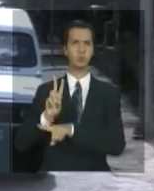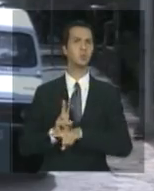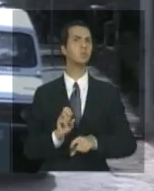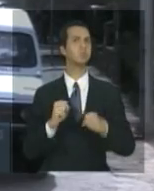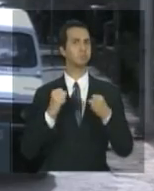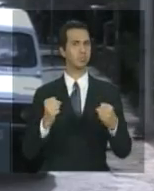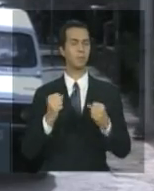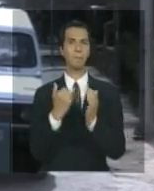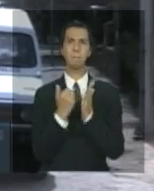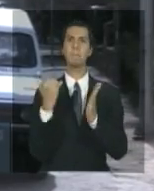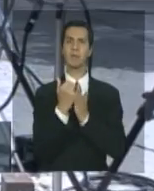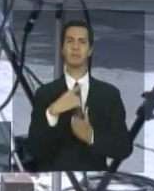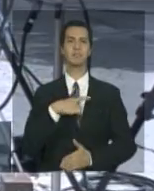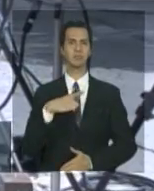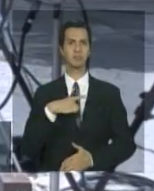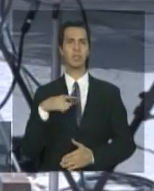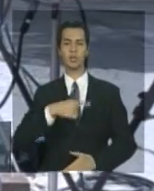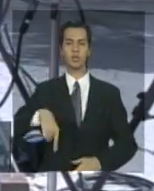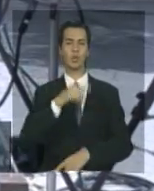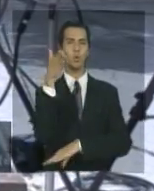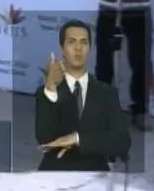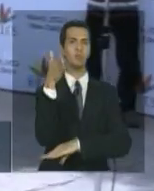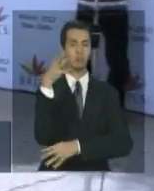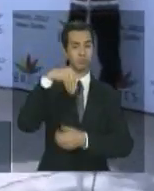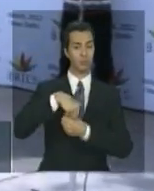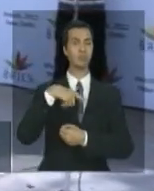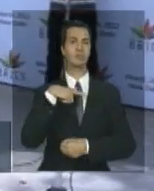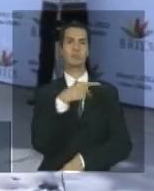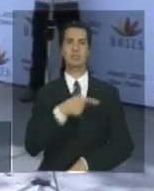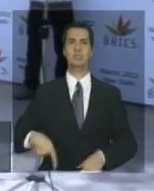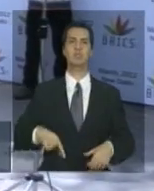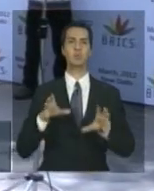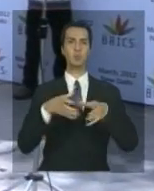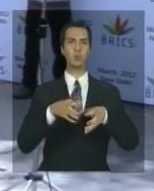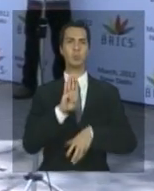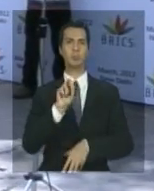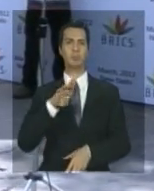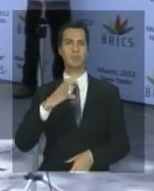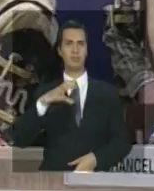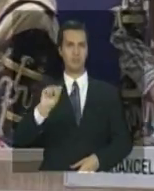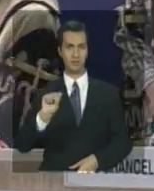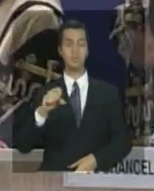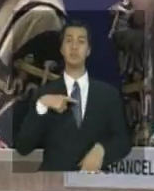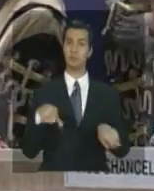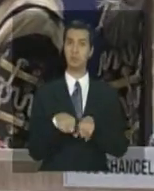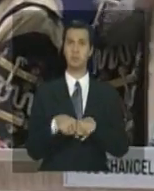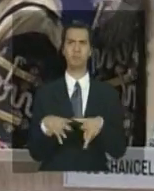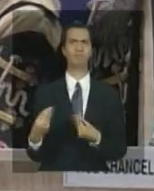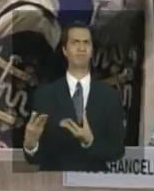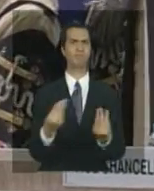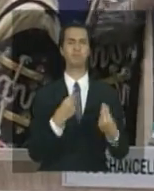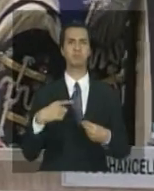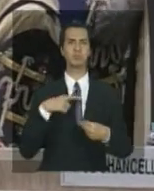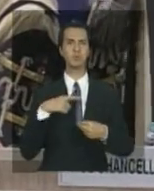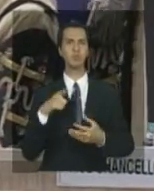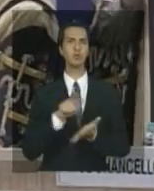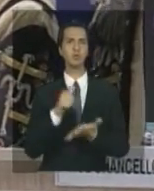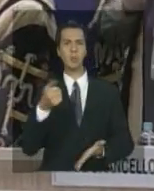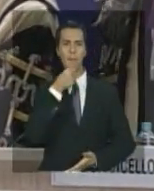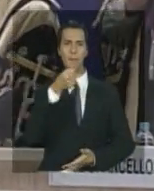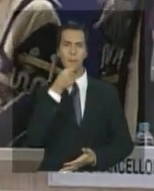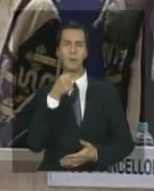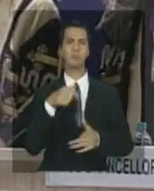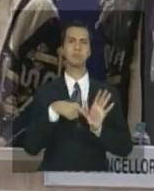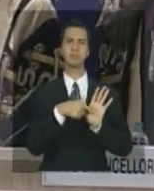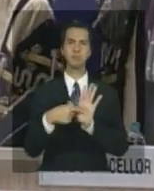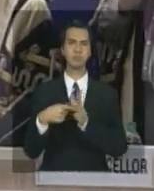realizada a cúpula dos BRICS. Também é grande a movimentação de jornalistas que vieram fazer a cobertura. Hoje, Dilma Rousseff recebeu o título de